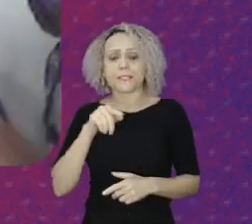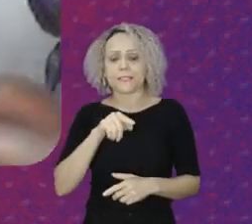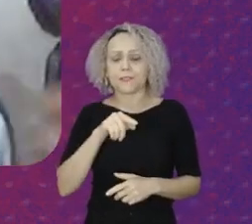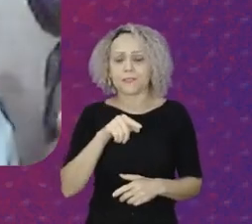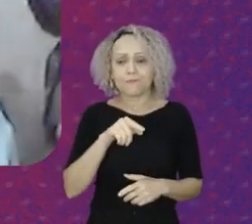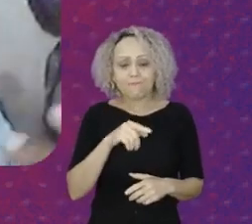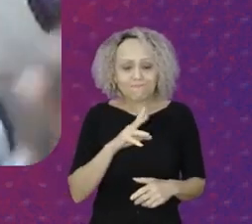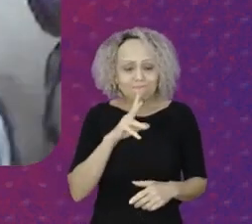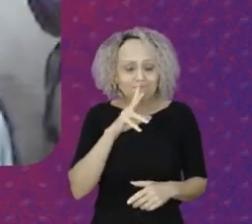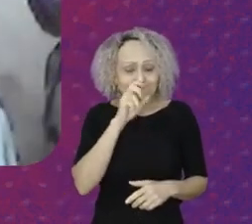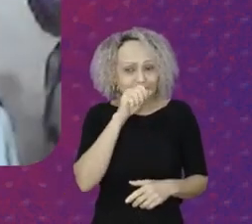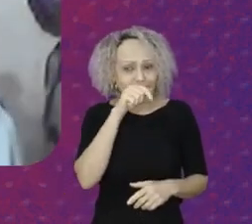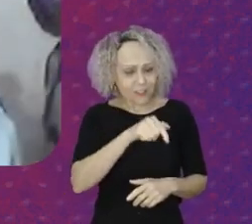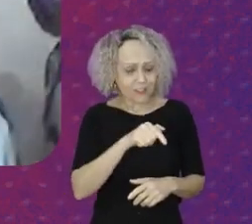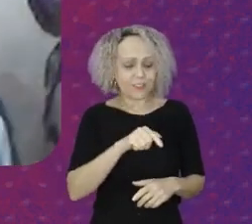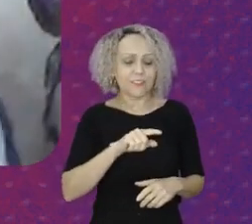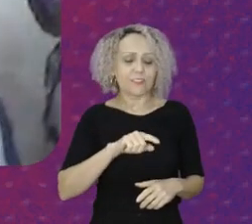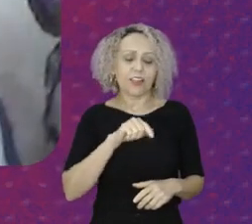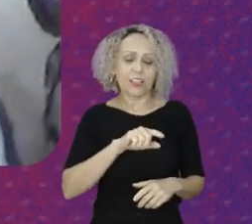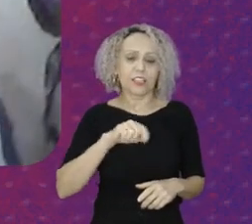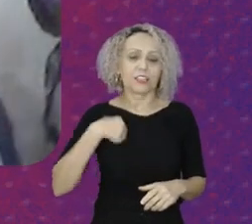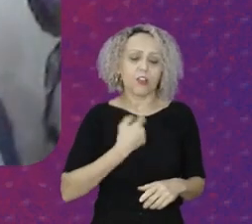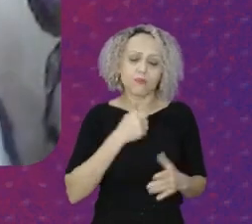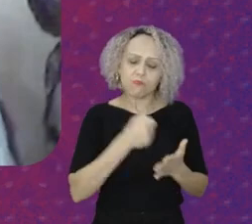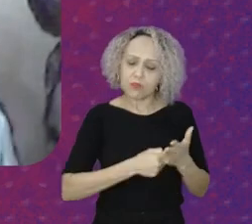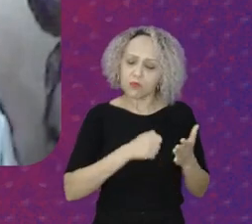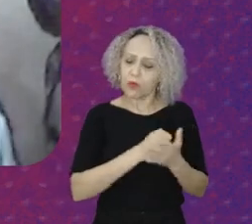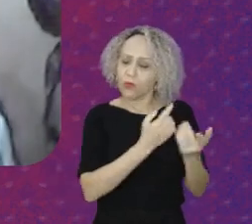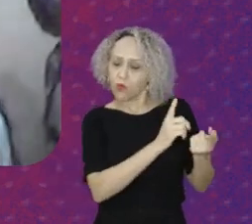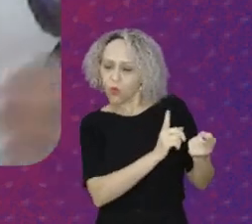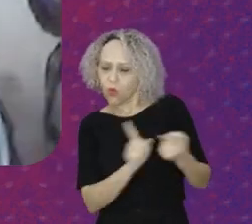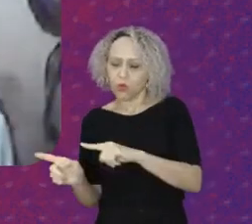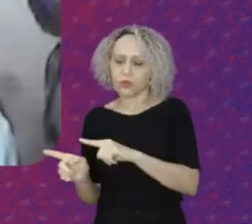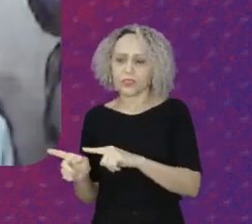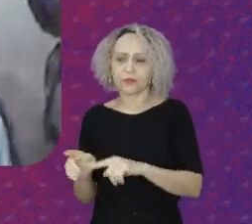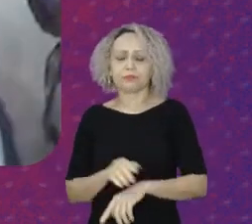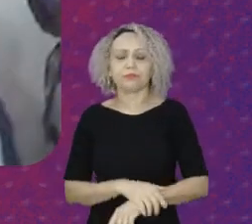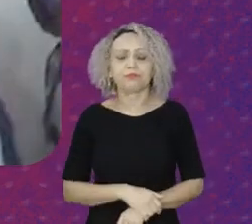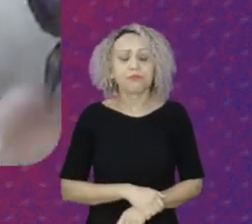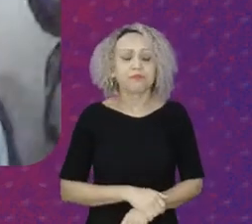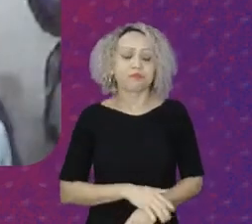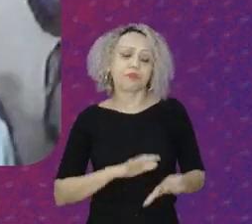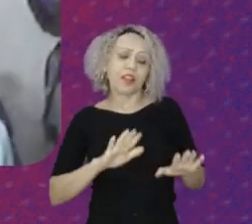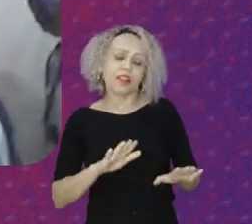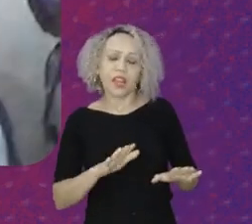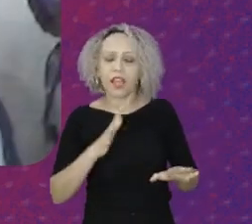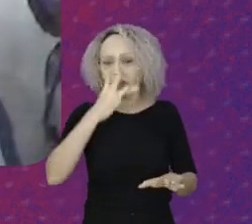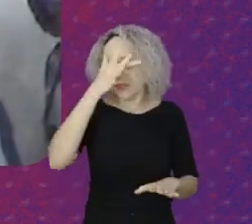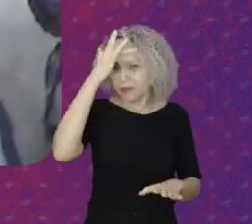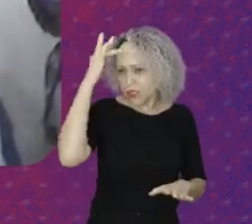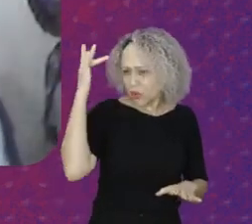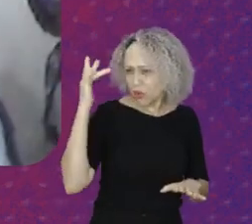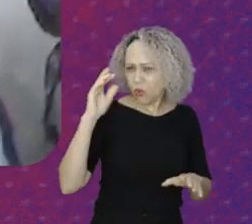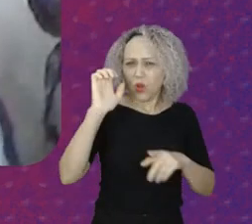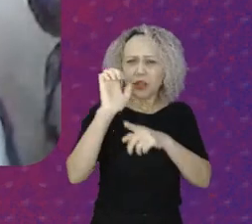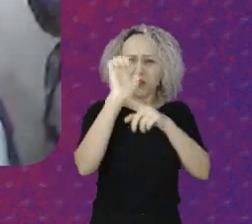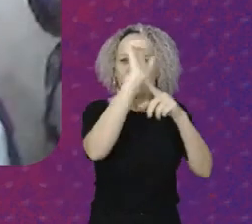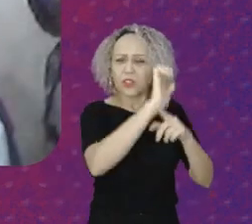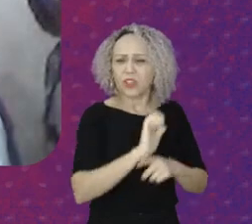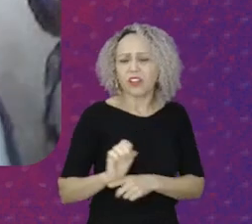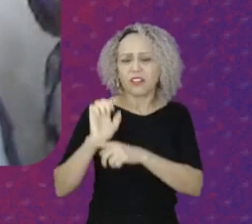Mas fizemos vídeos uma para as outras, mandávamos, né, todo o apoio, incentivamos todas